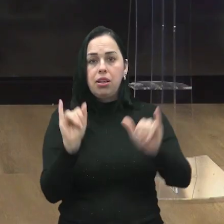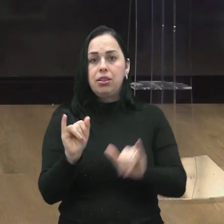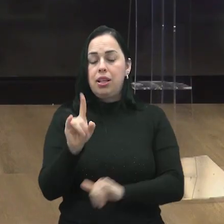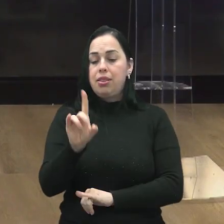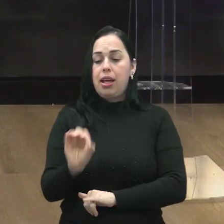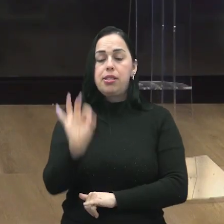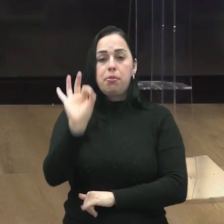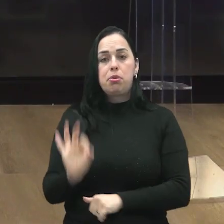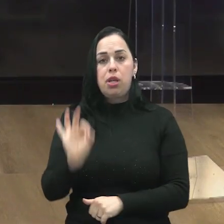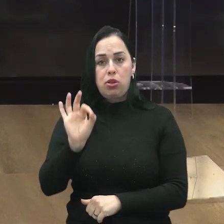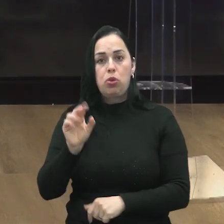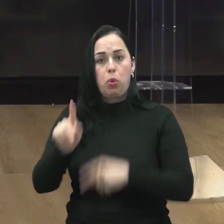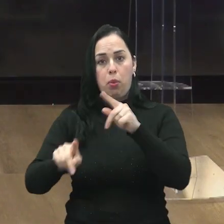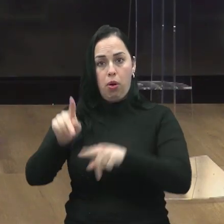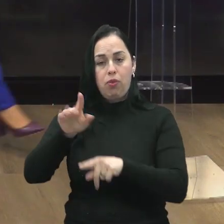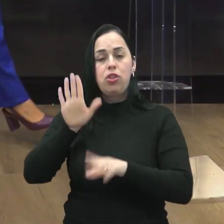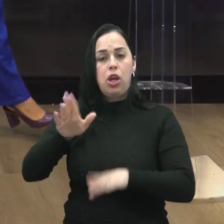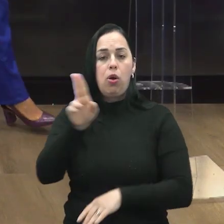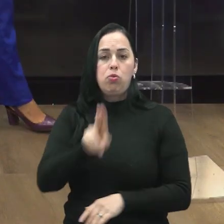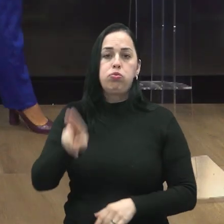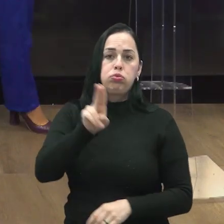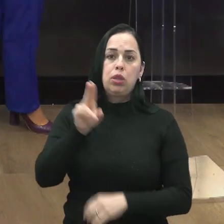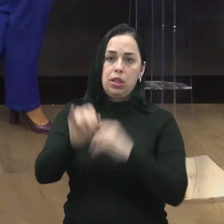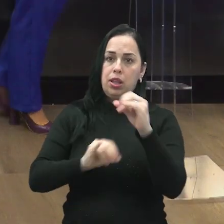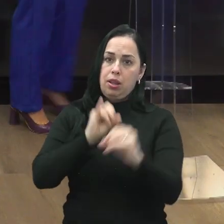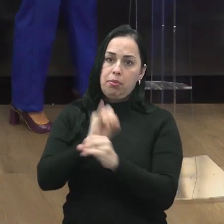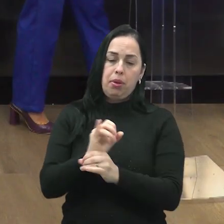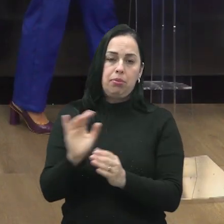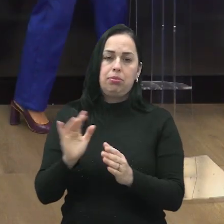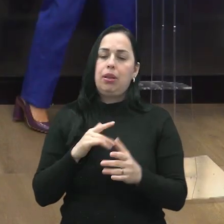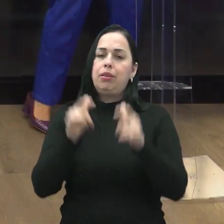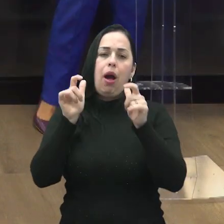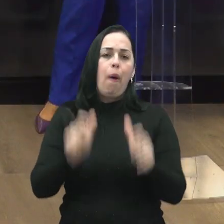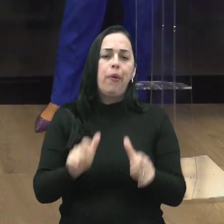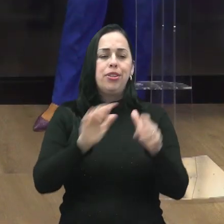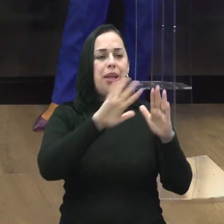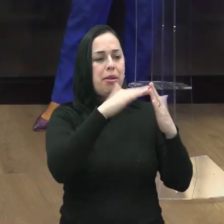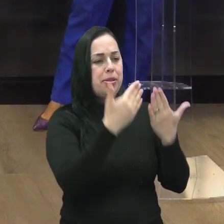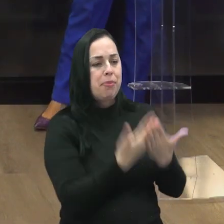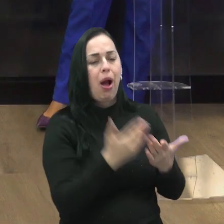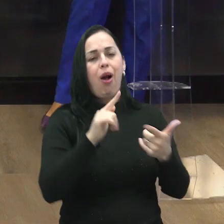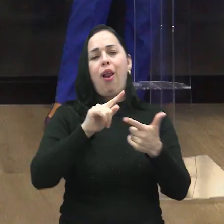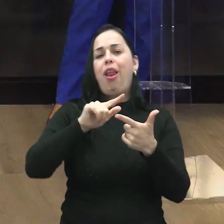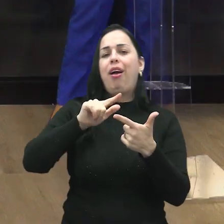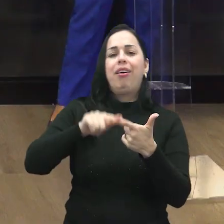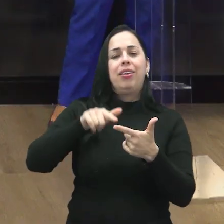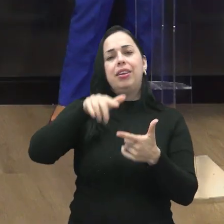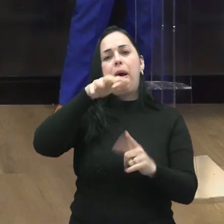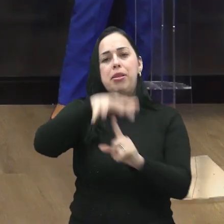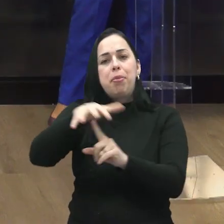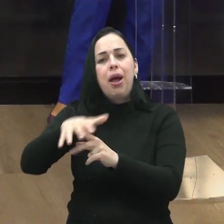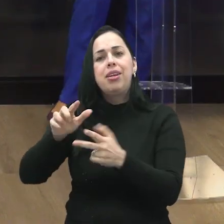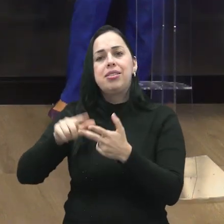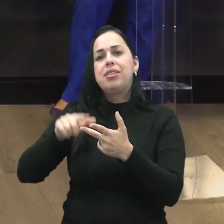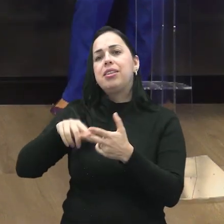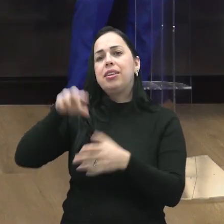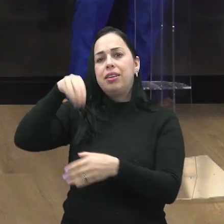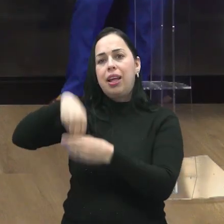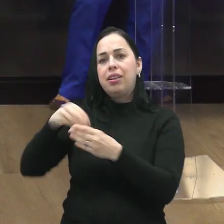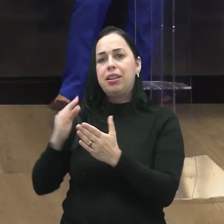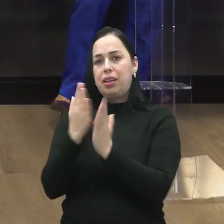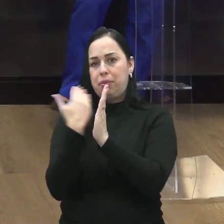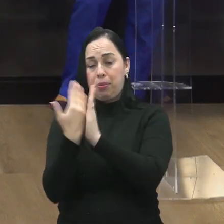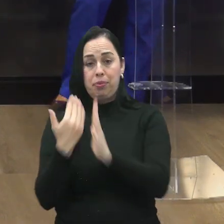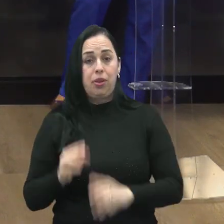que mais de 10% da população já usa a rede em praças, escolas e também bibliotecas. Aqui em São José,